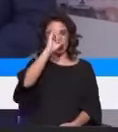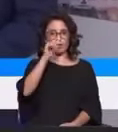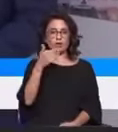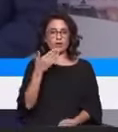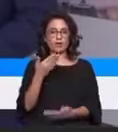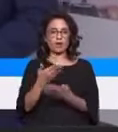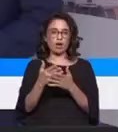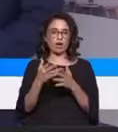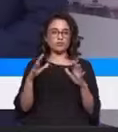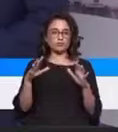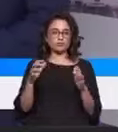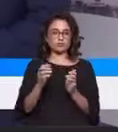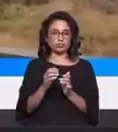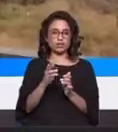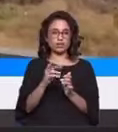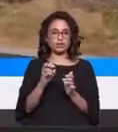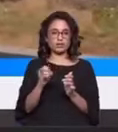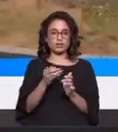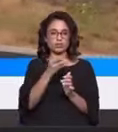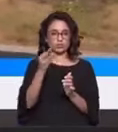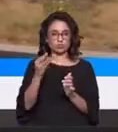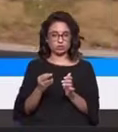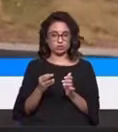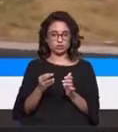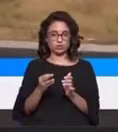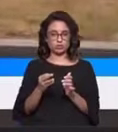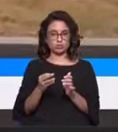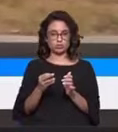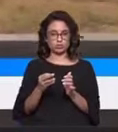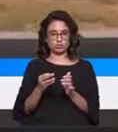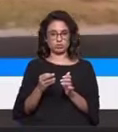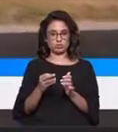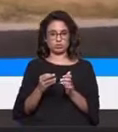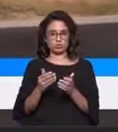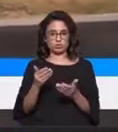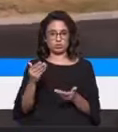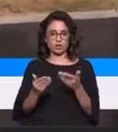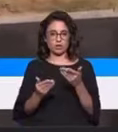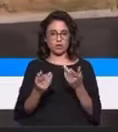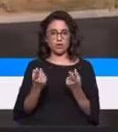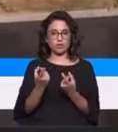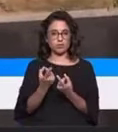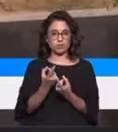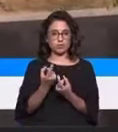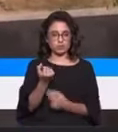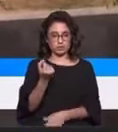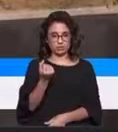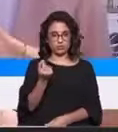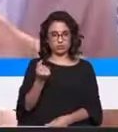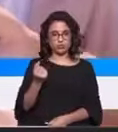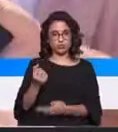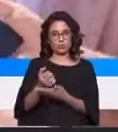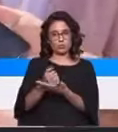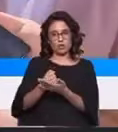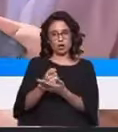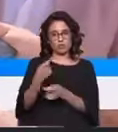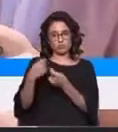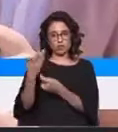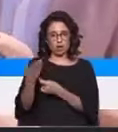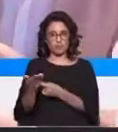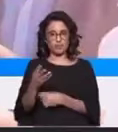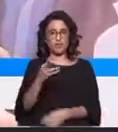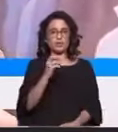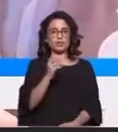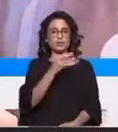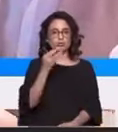redução de 30% faz aos preços que existem no mercado 30% abaixo no